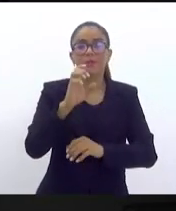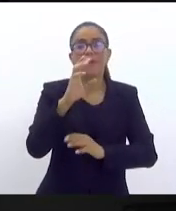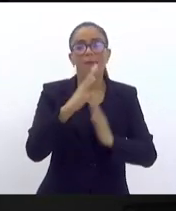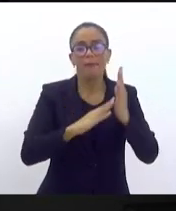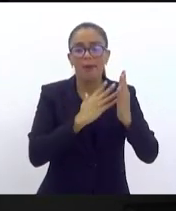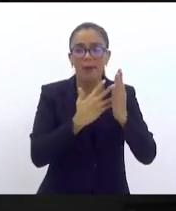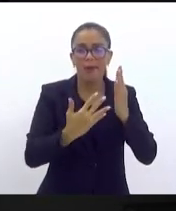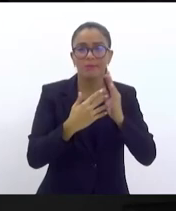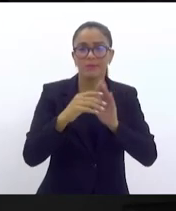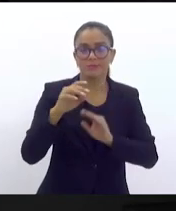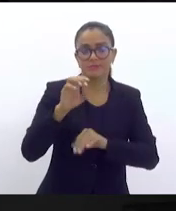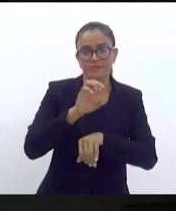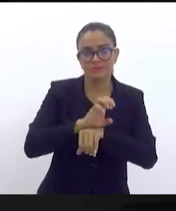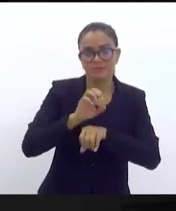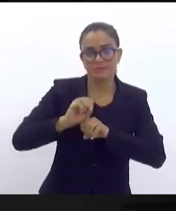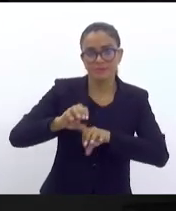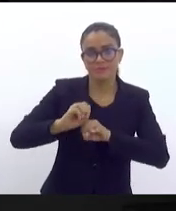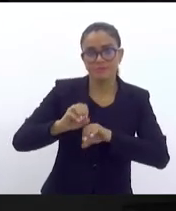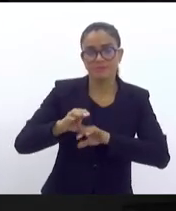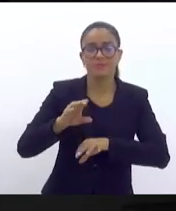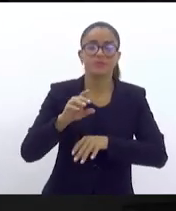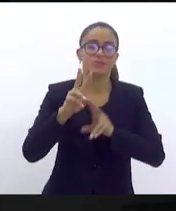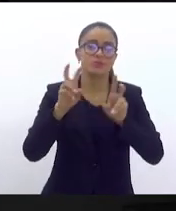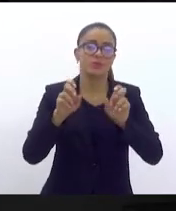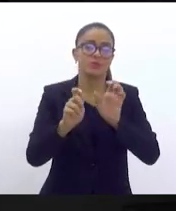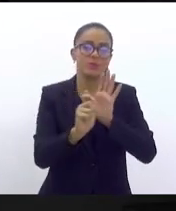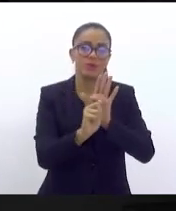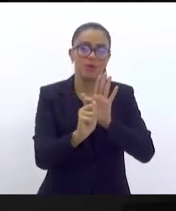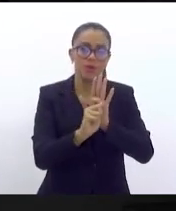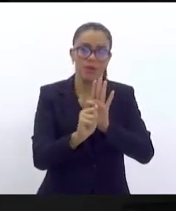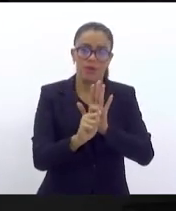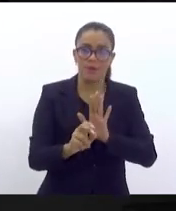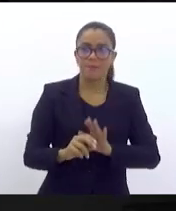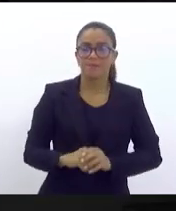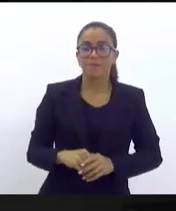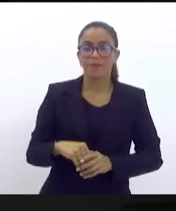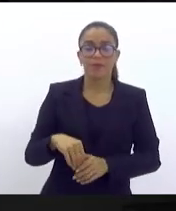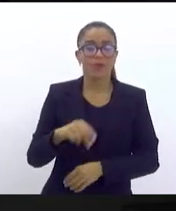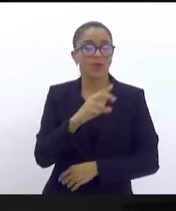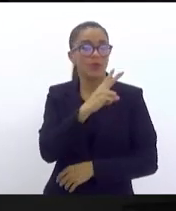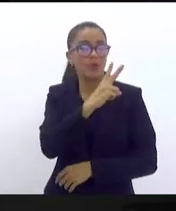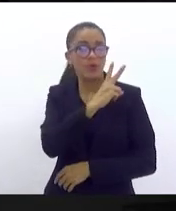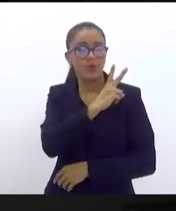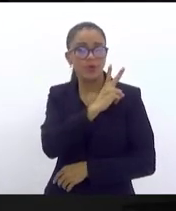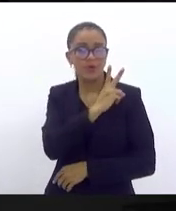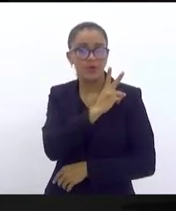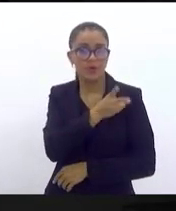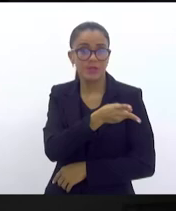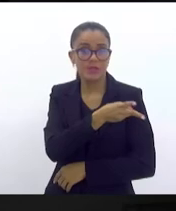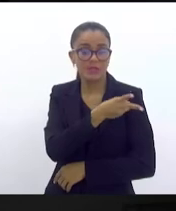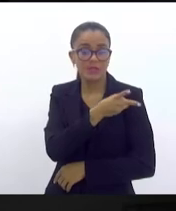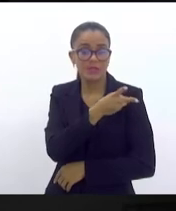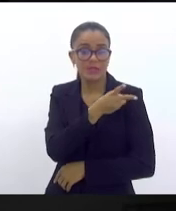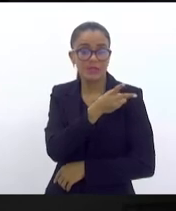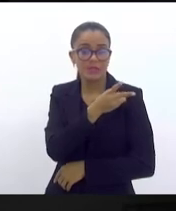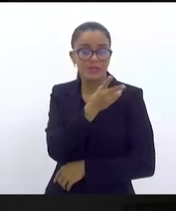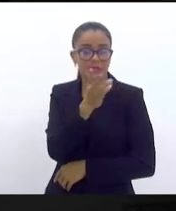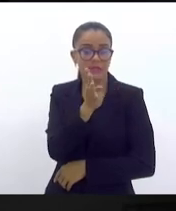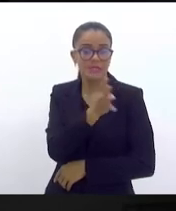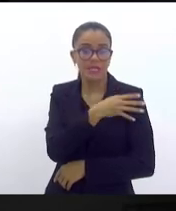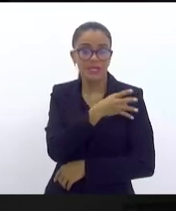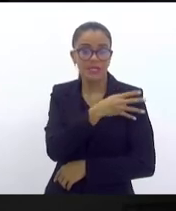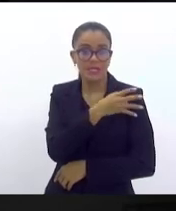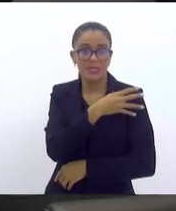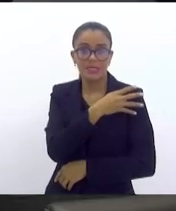resistência às drogas representar na Polícia Militar do nosso estado tem nem de Coronel Seu Carlos Eduardo Pimenta muito bom dia obrigado